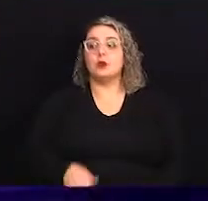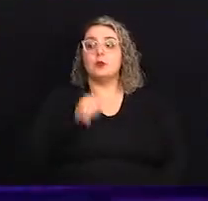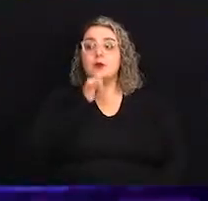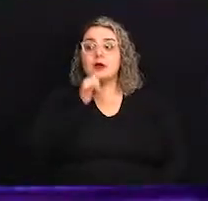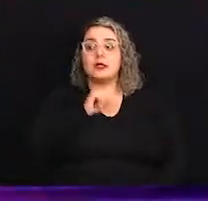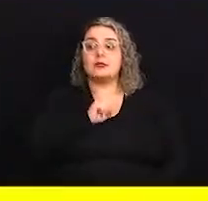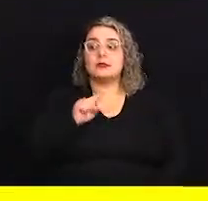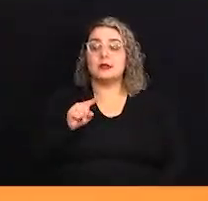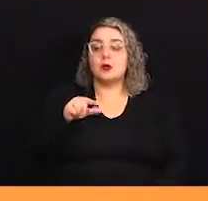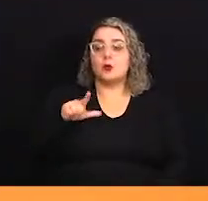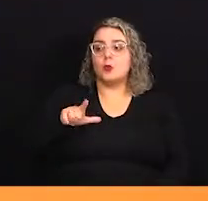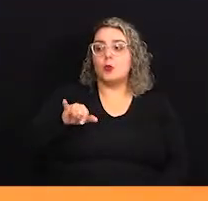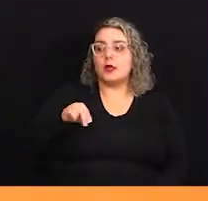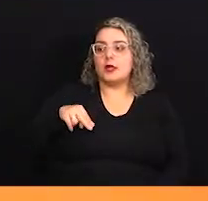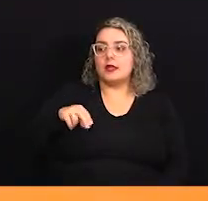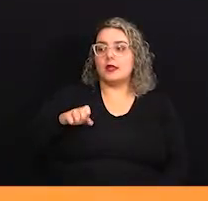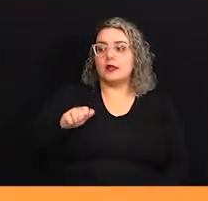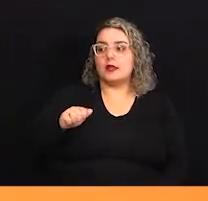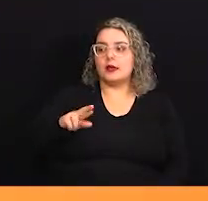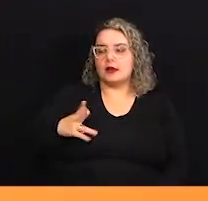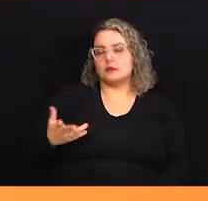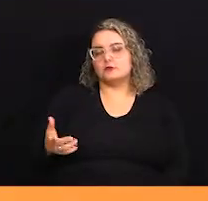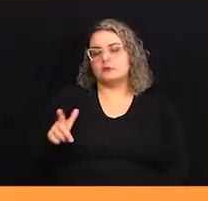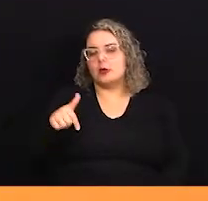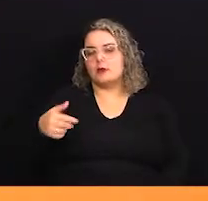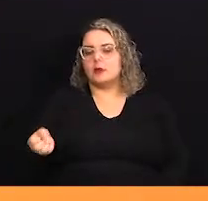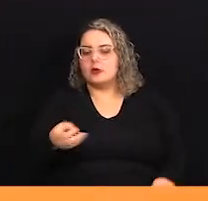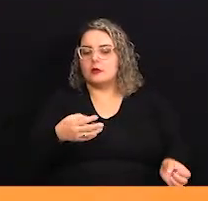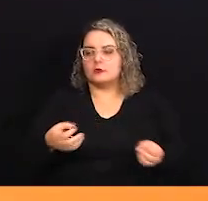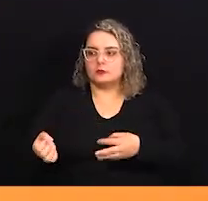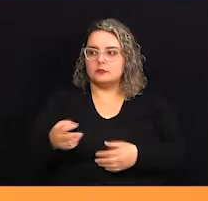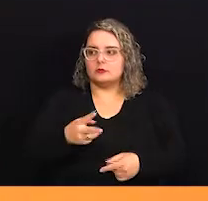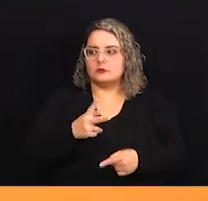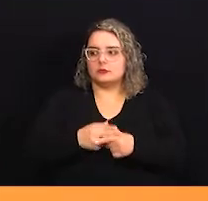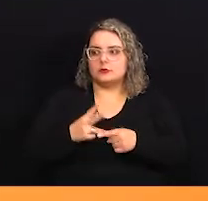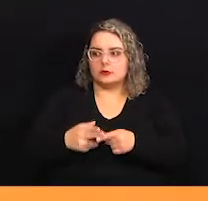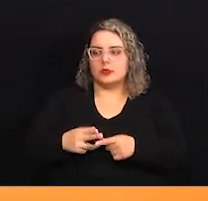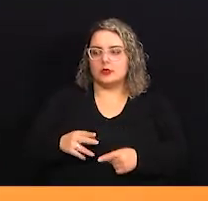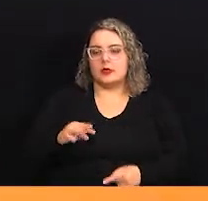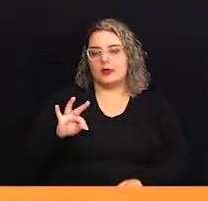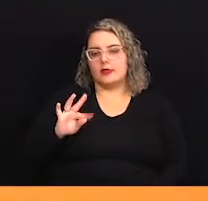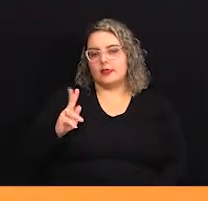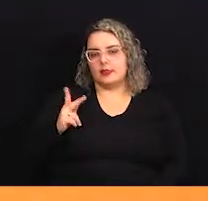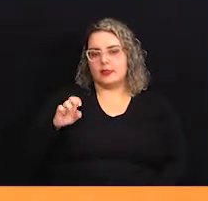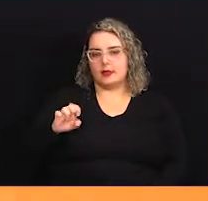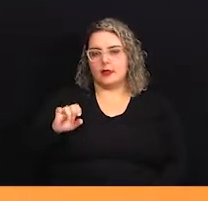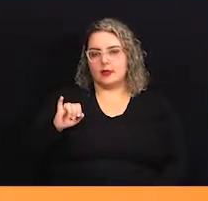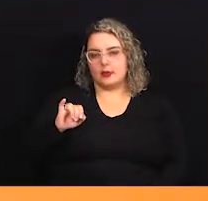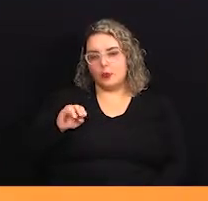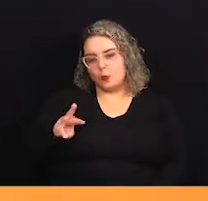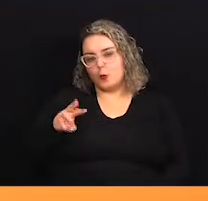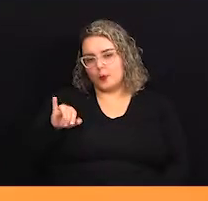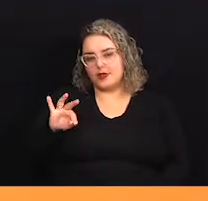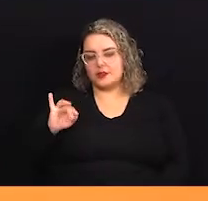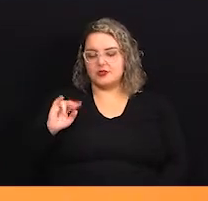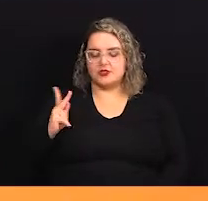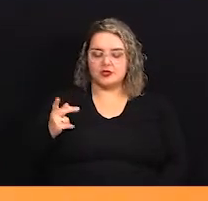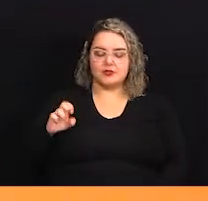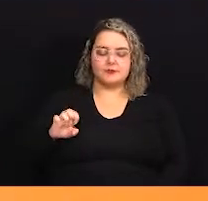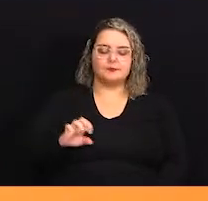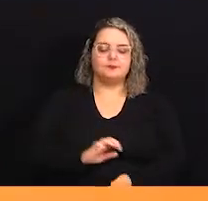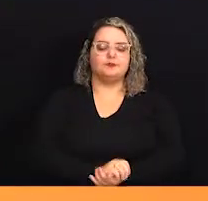não linear. Então, assim, ficou meio que na moda depois daquele seriado The Witcher, né, e tal. Mas eu até já tinha escrito o